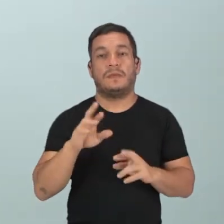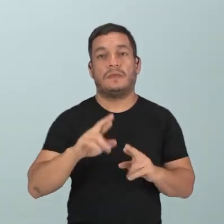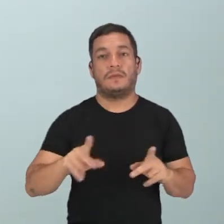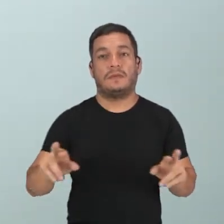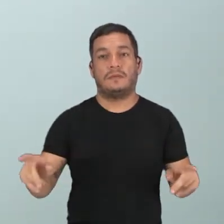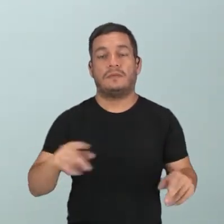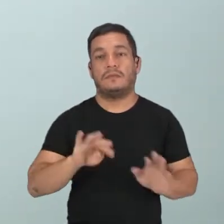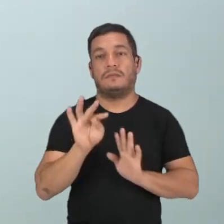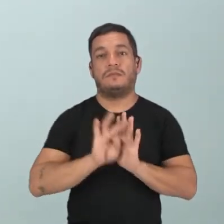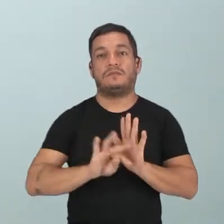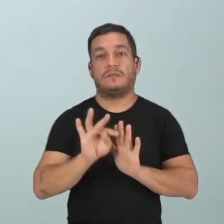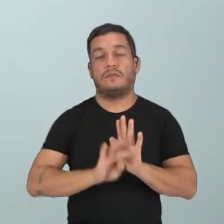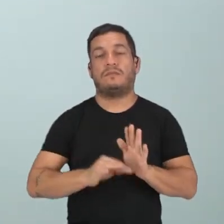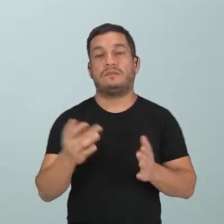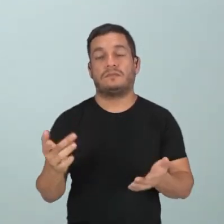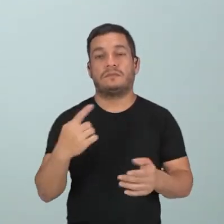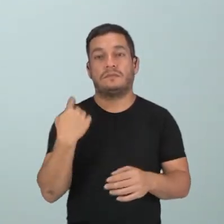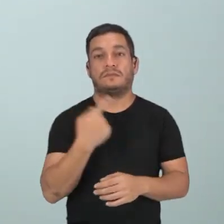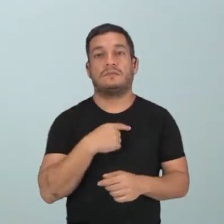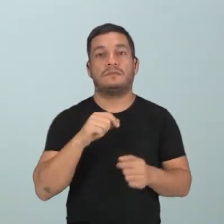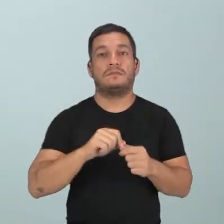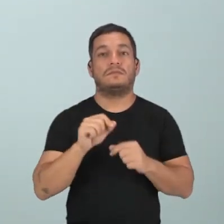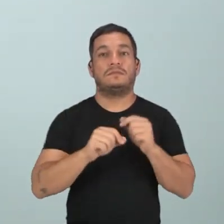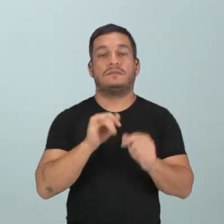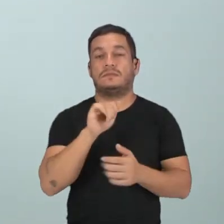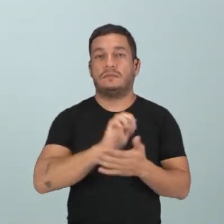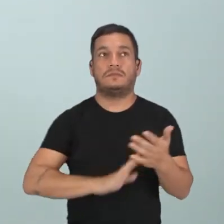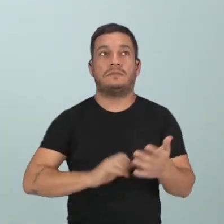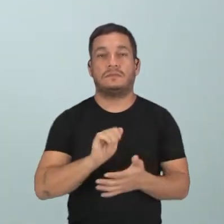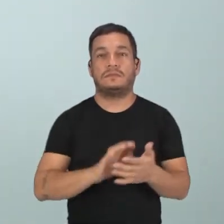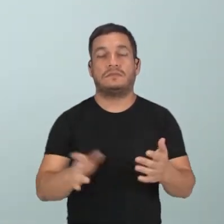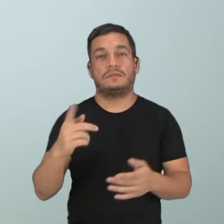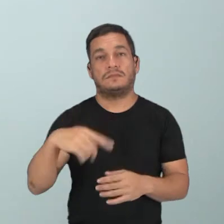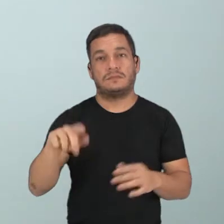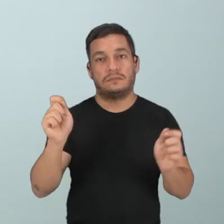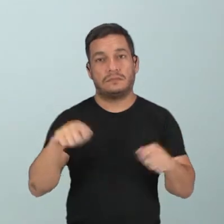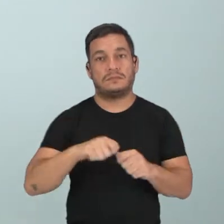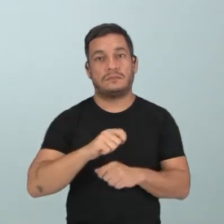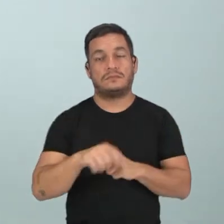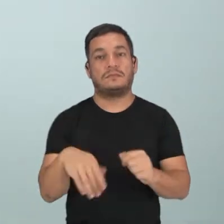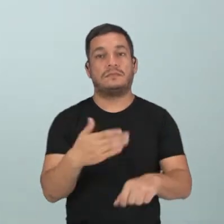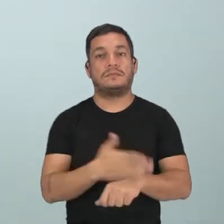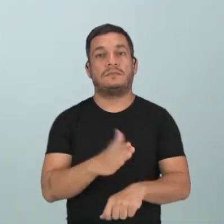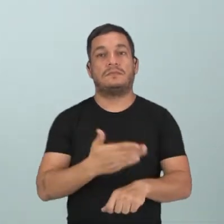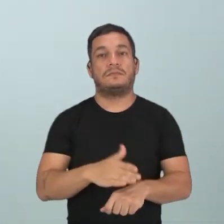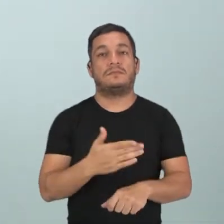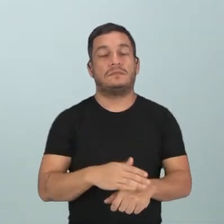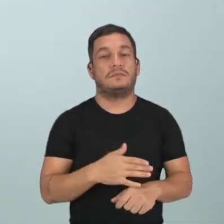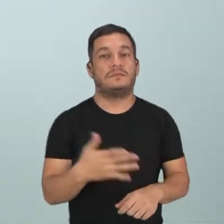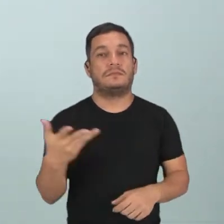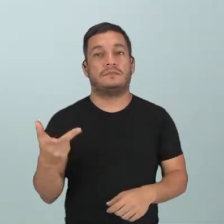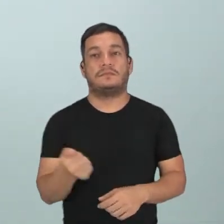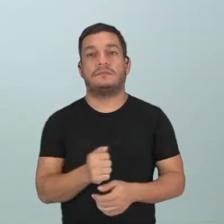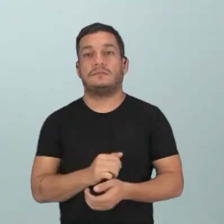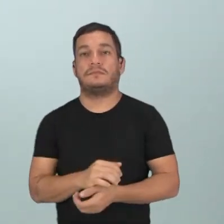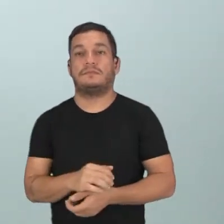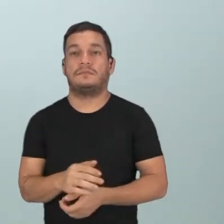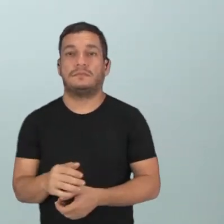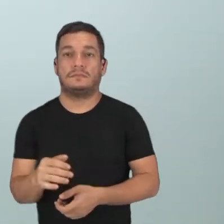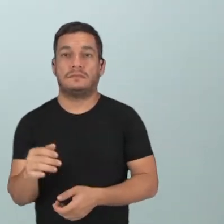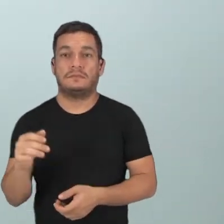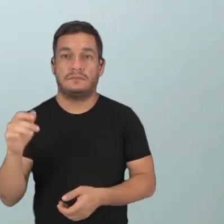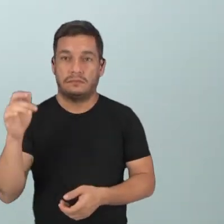distinguir um texto do outro nós vamos fazer alguns exercícios para que você possa treinar essa sua habilidade